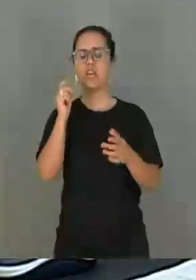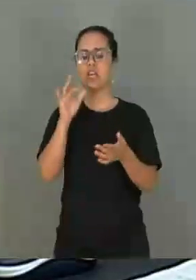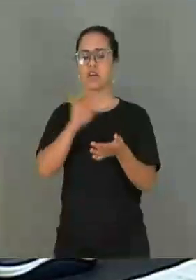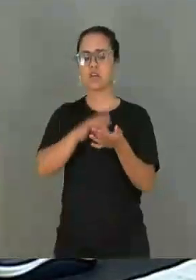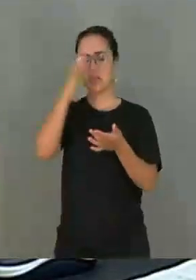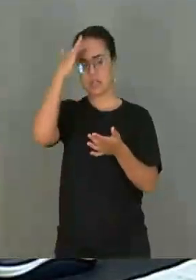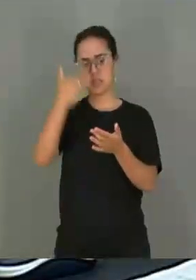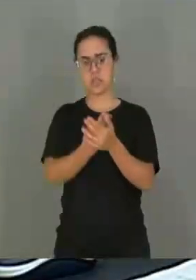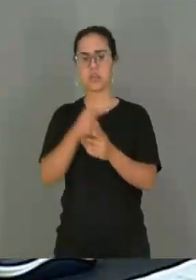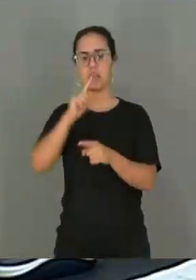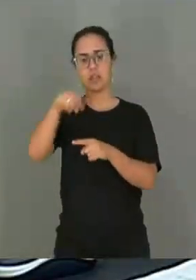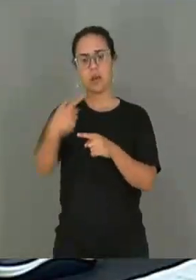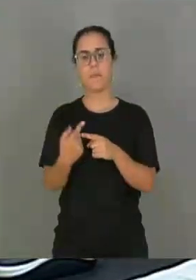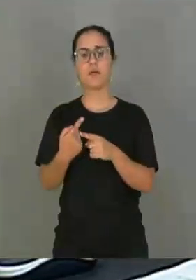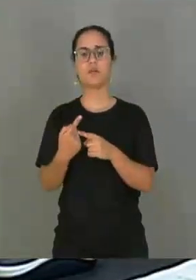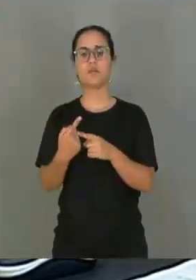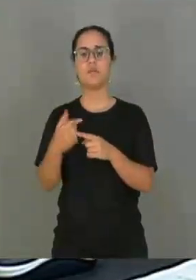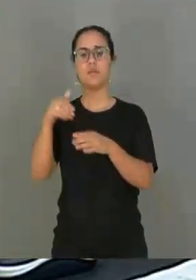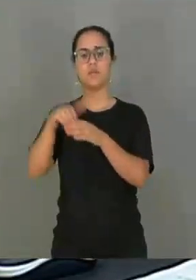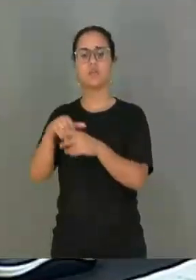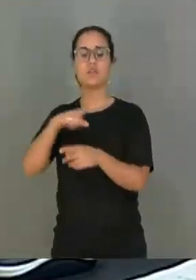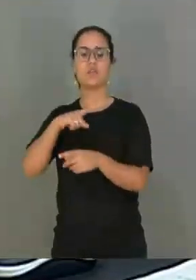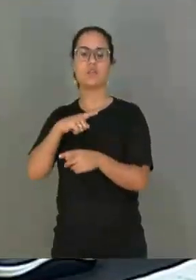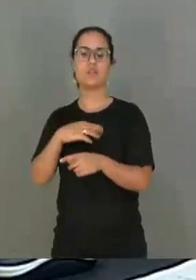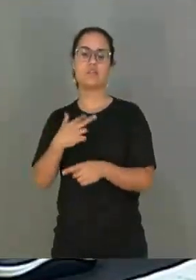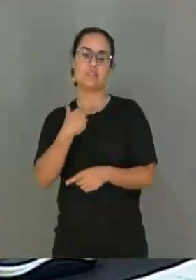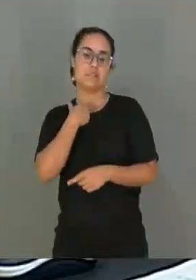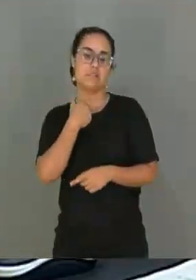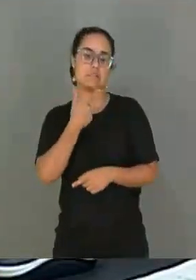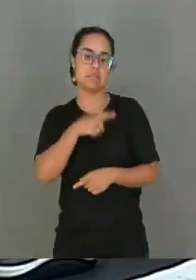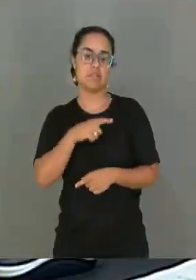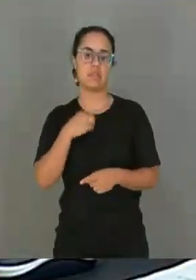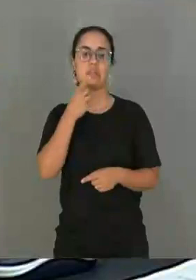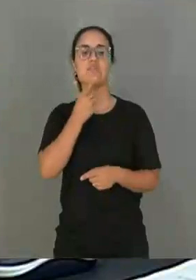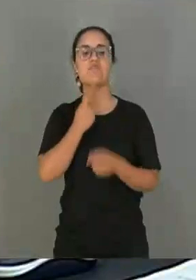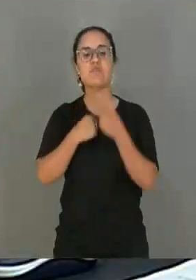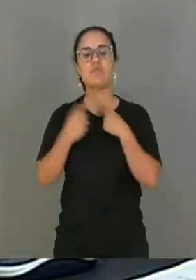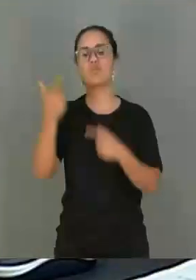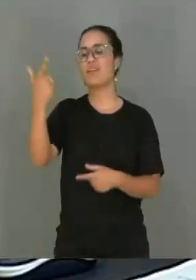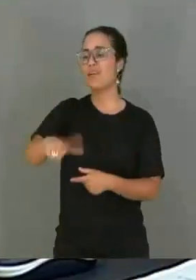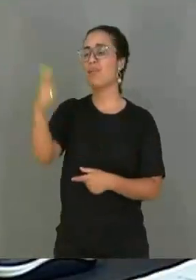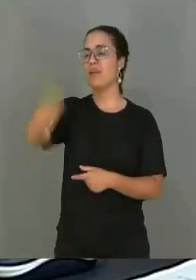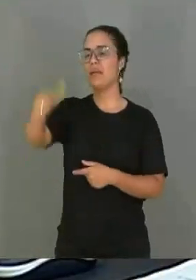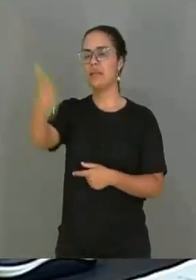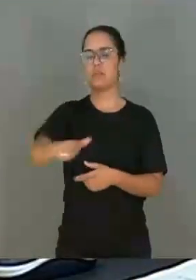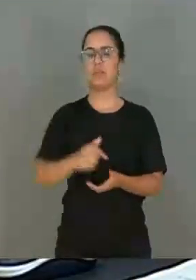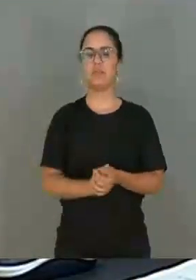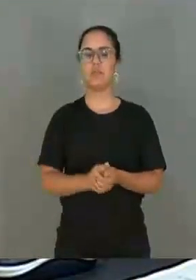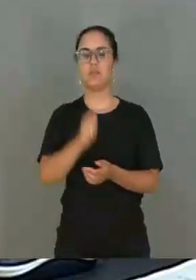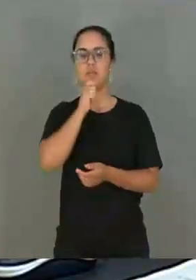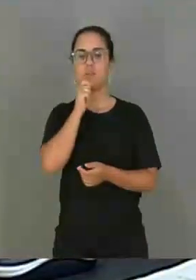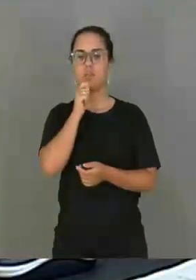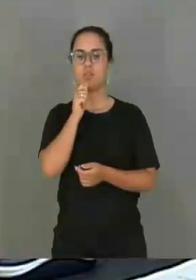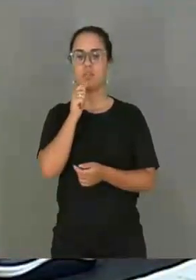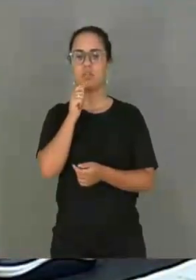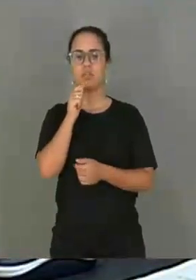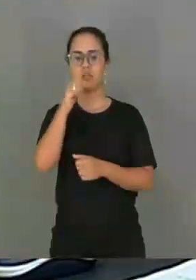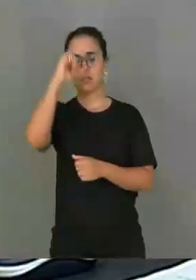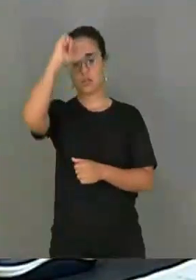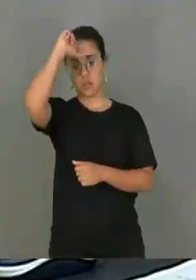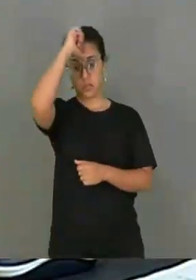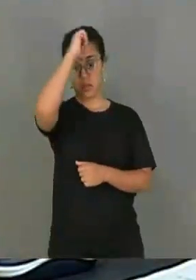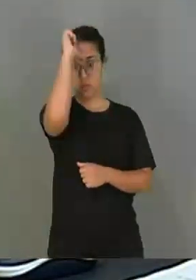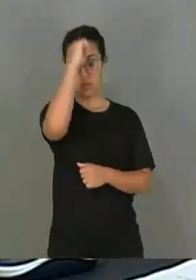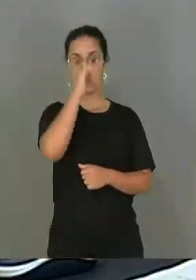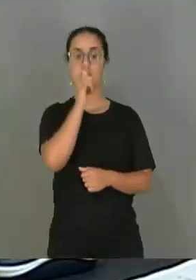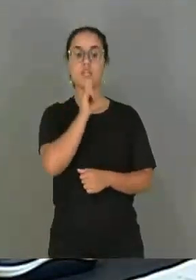concorda, para que nas próximas eleições, senador Exalci, a gente não tenha essa dúvida de novo. Então a Índia, por exemplo, tem